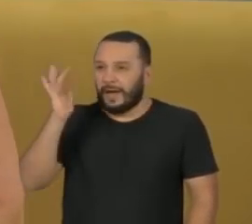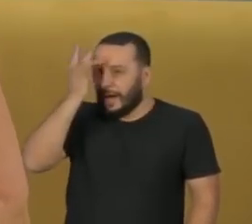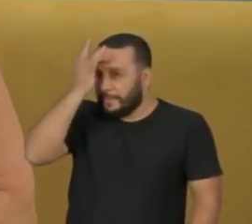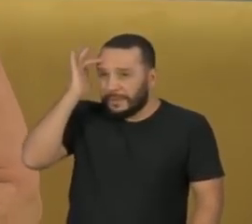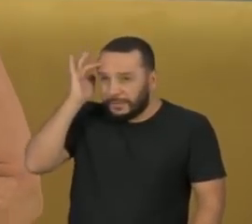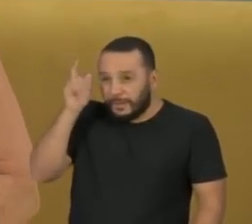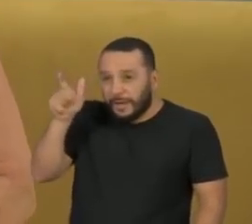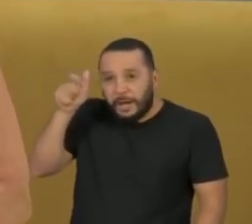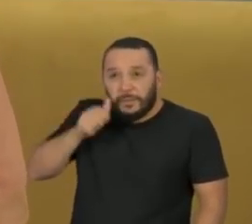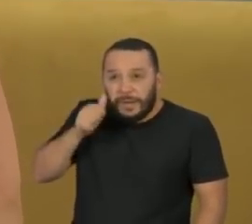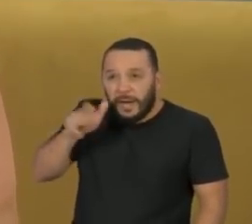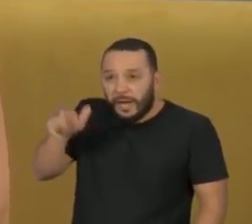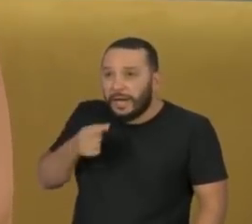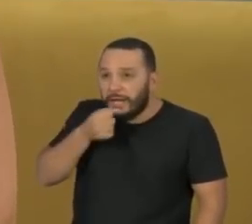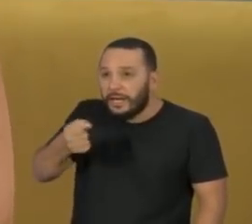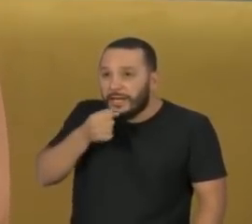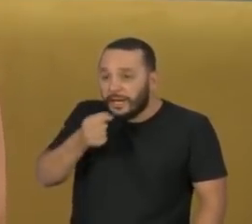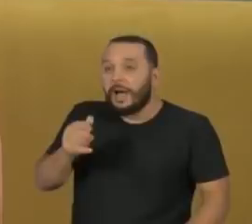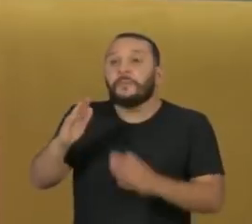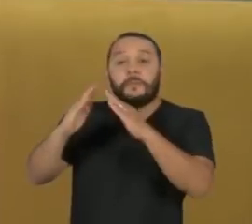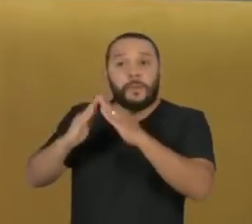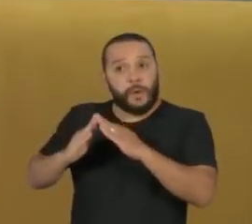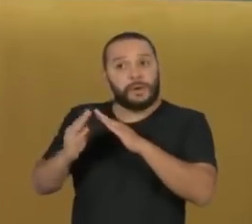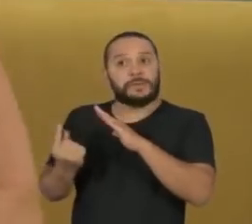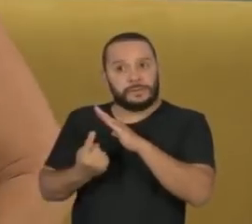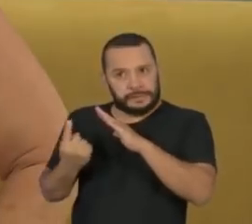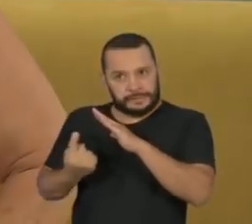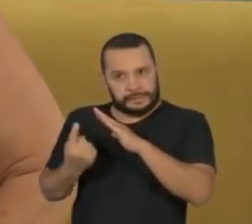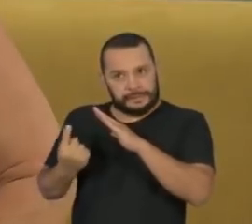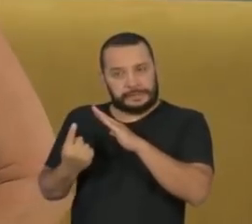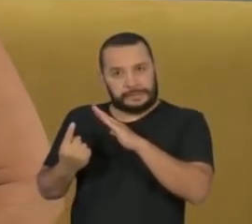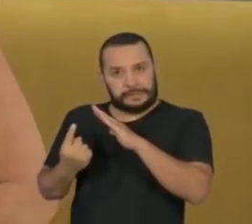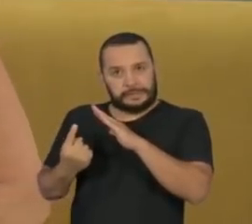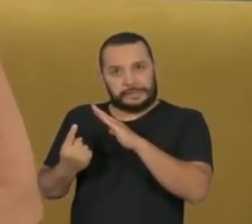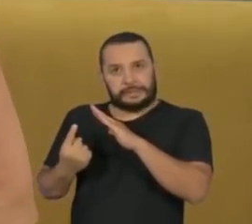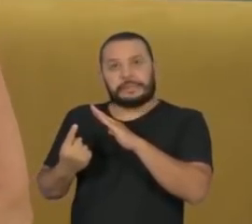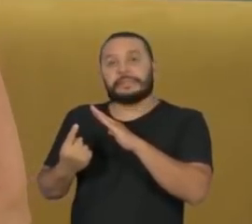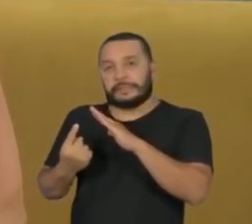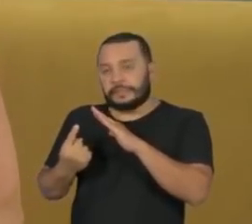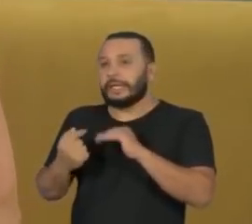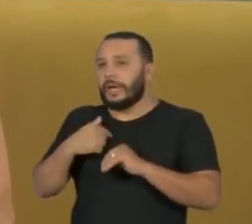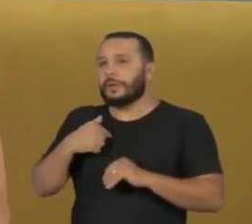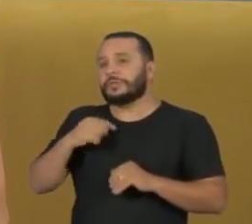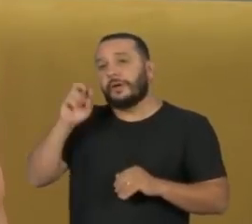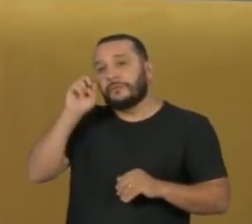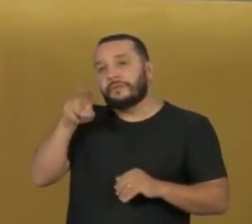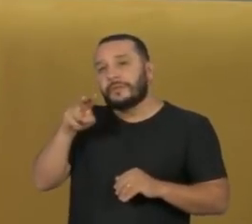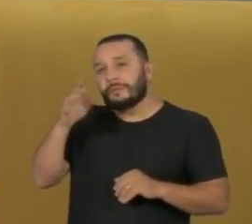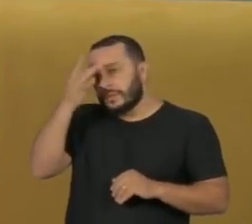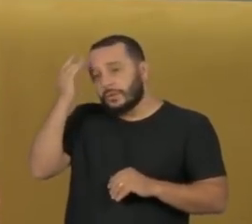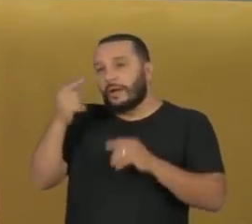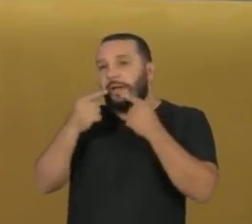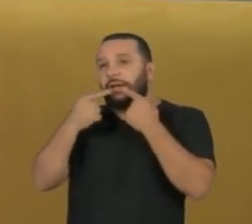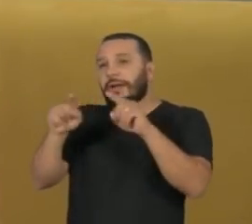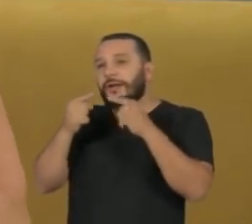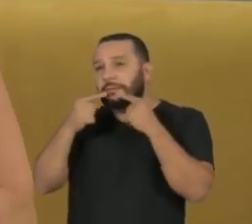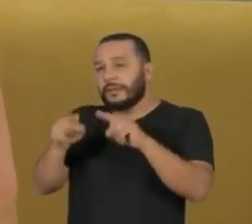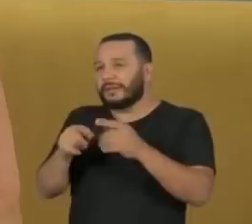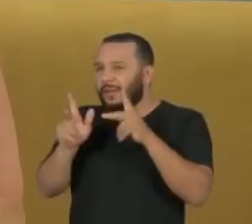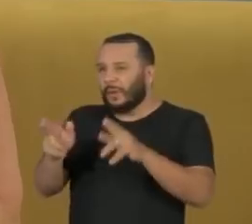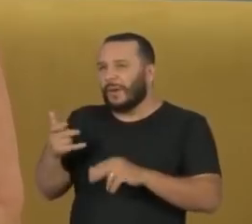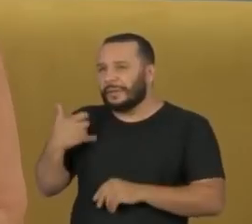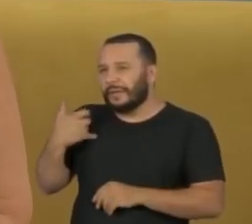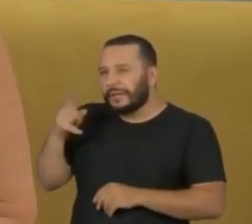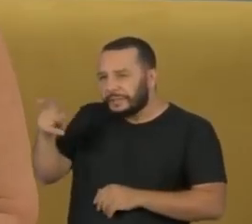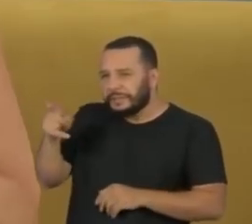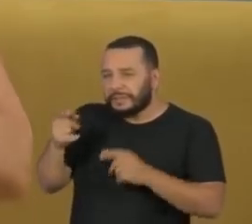foi entrevistada, ela mora sozinha, né? E eu já ouvi gente se queixando, da mesma faixa de idade dela,